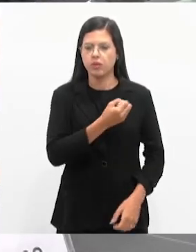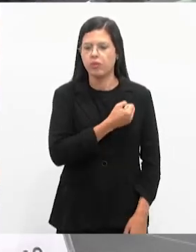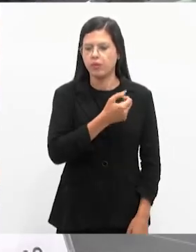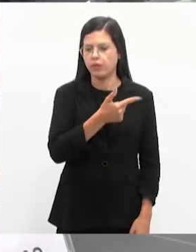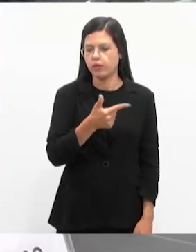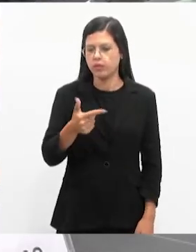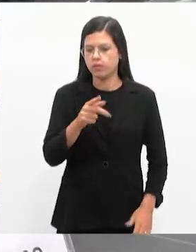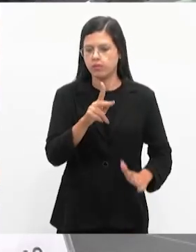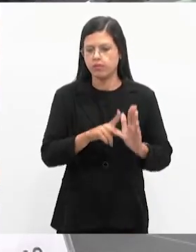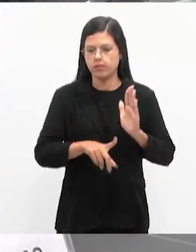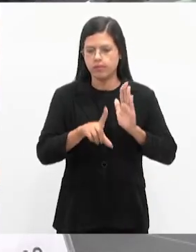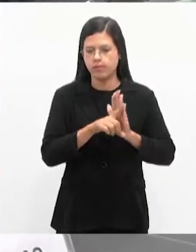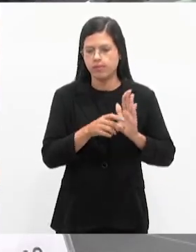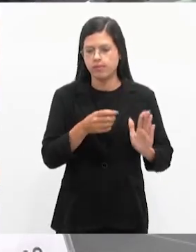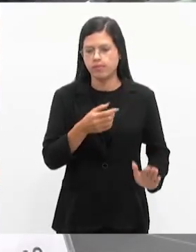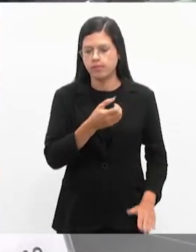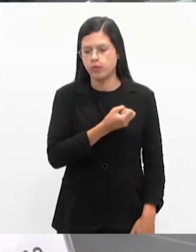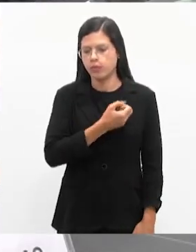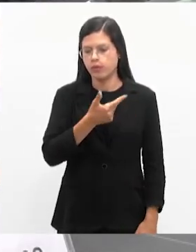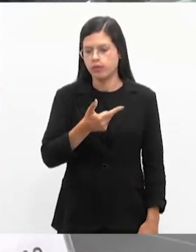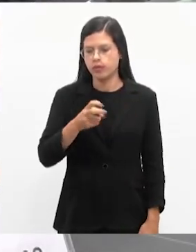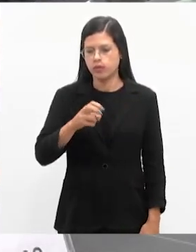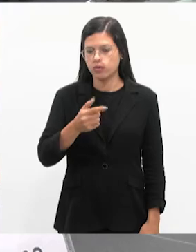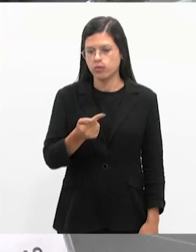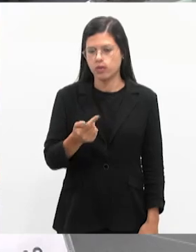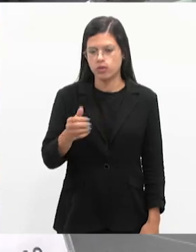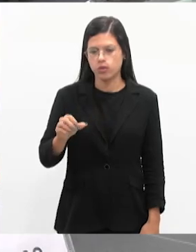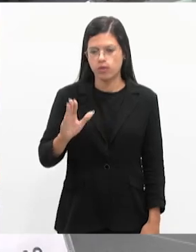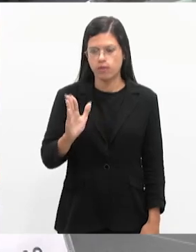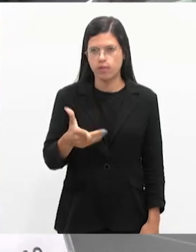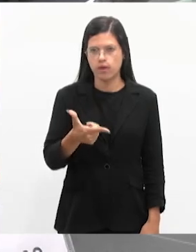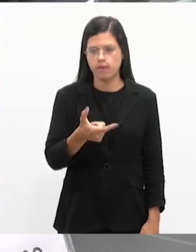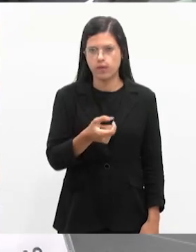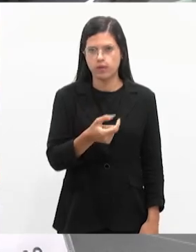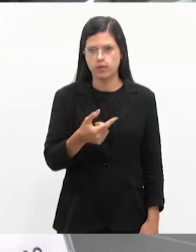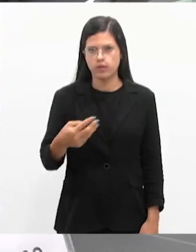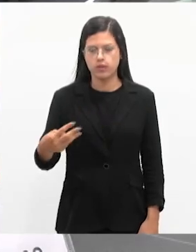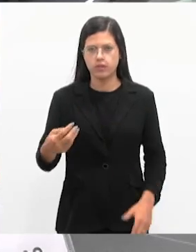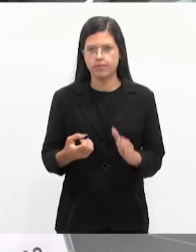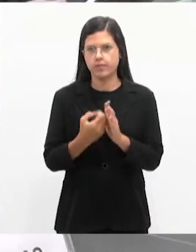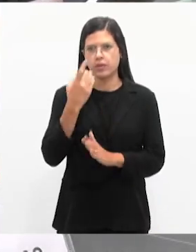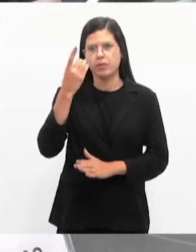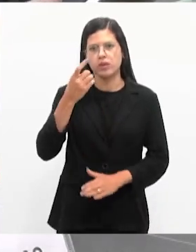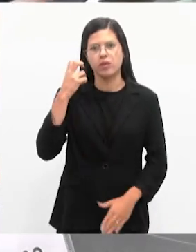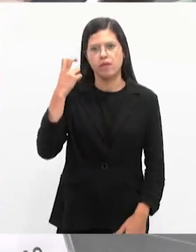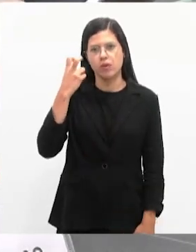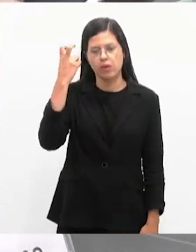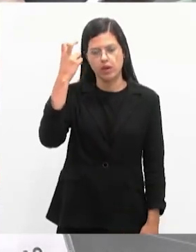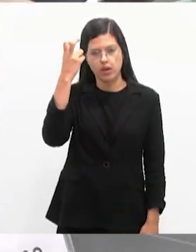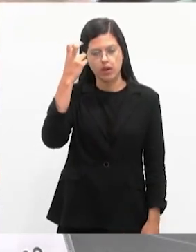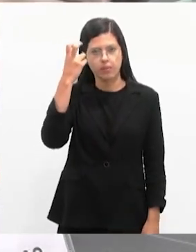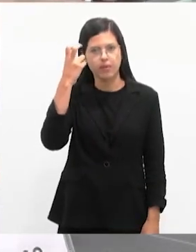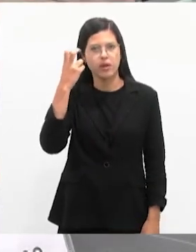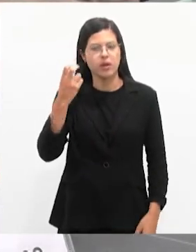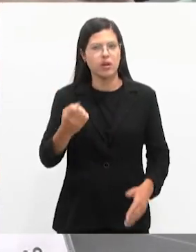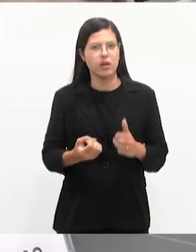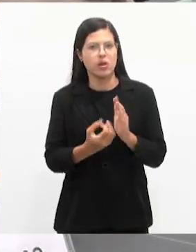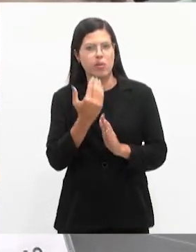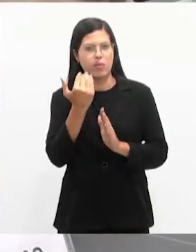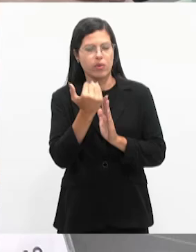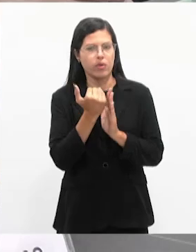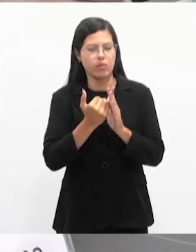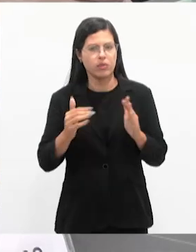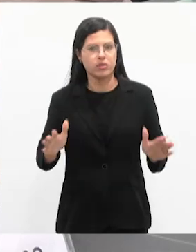22 da pauta, o projeto de lei número 2579, de 23, de autoria da deputada Verônica Lima, que institui o programa